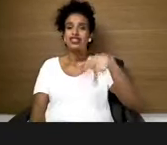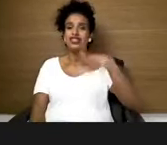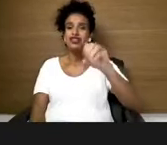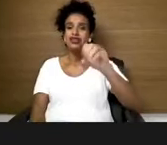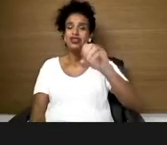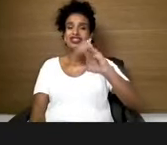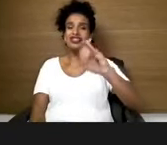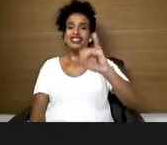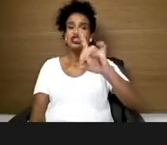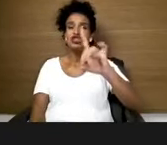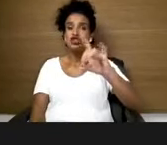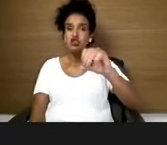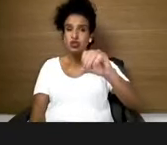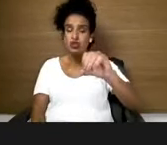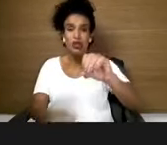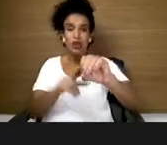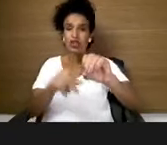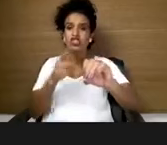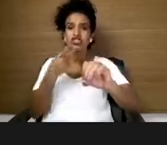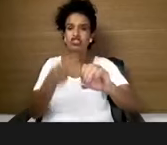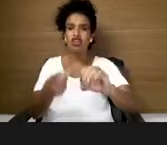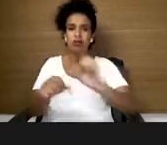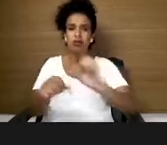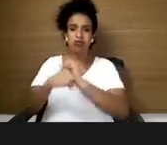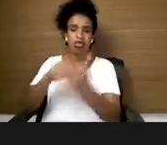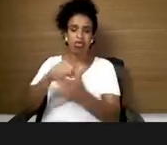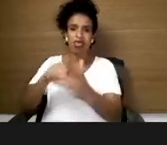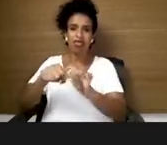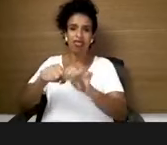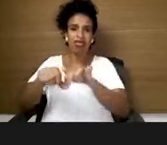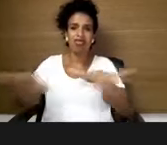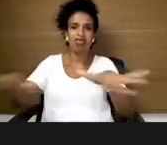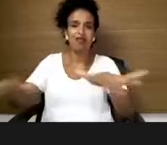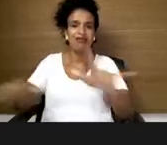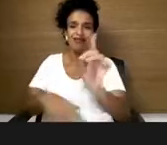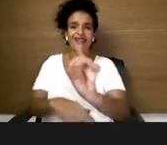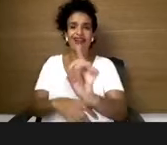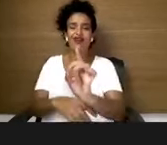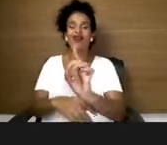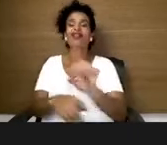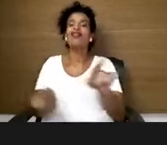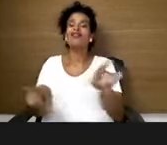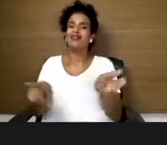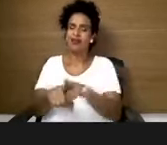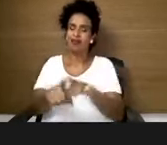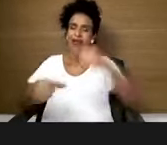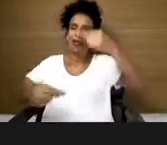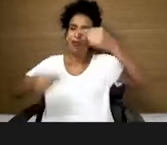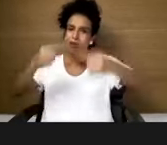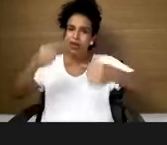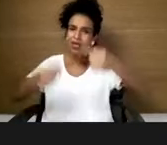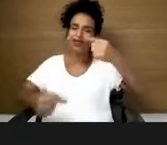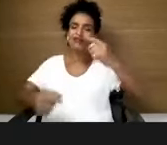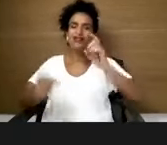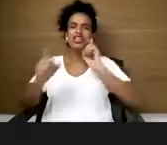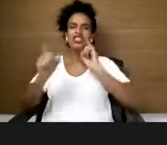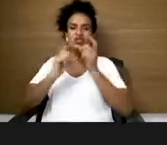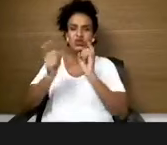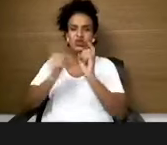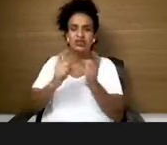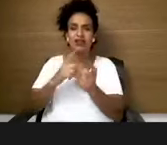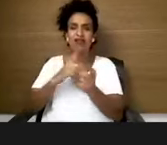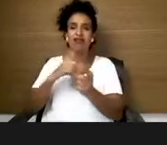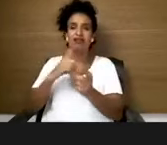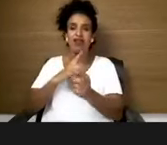dizendo pelos encaminhamentos e pela discussão e prioridade que são colocadas por esse